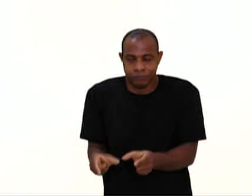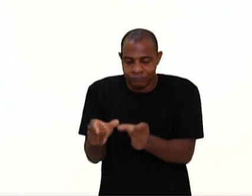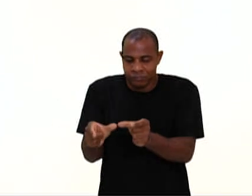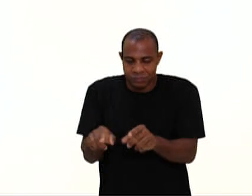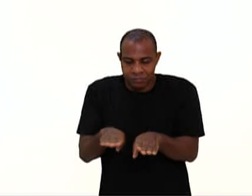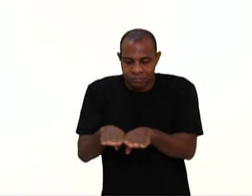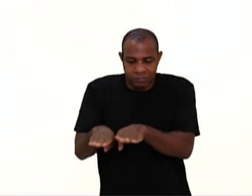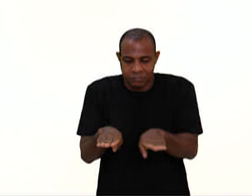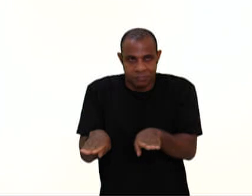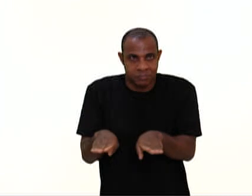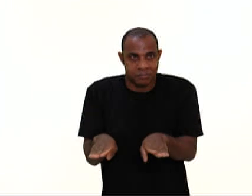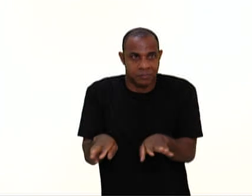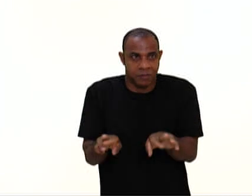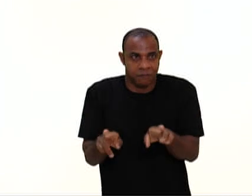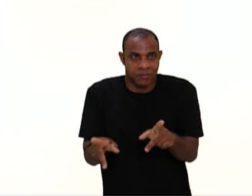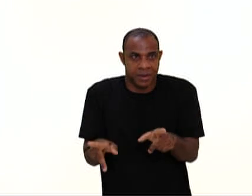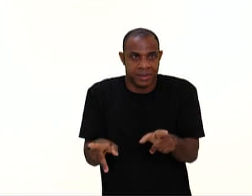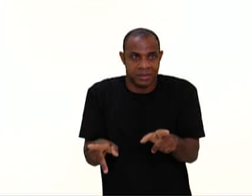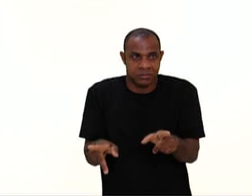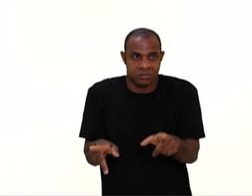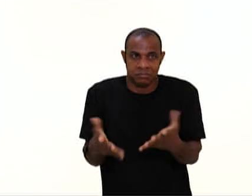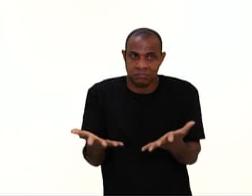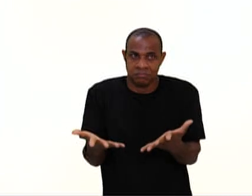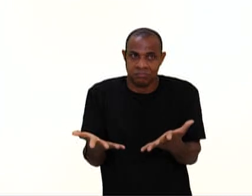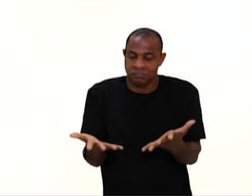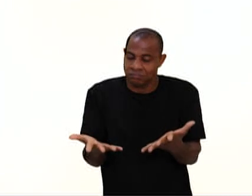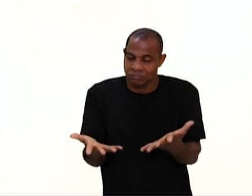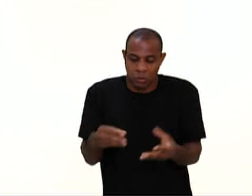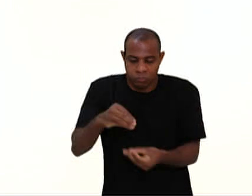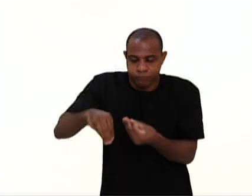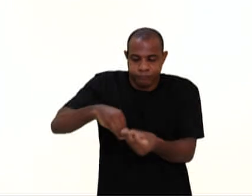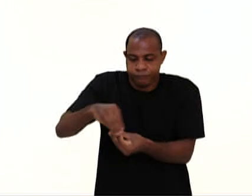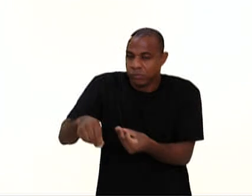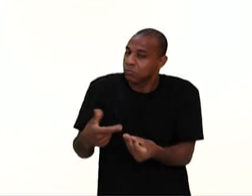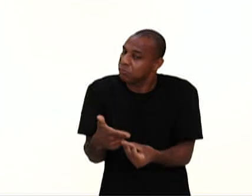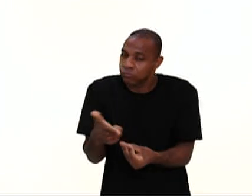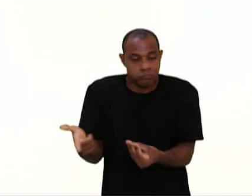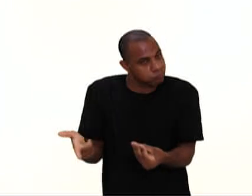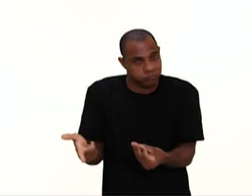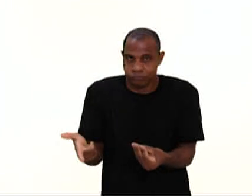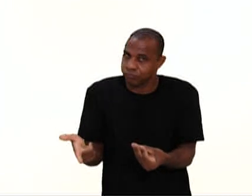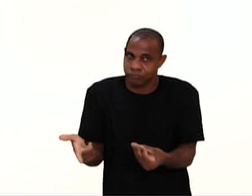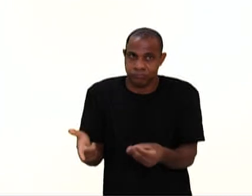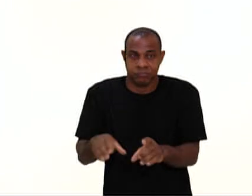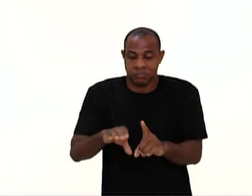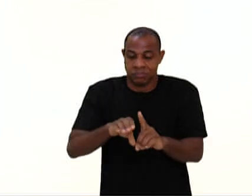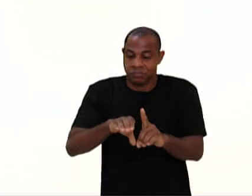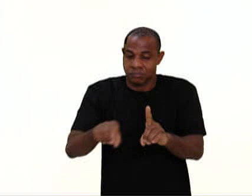ficam diferentes, pois o líquido não se misturam e suas densidades